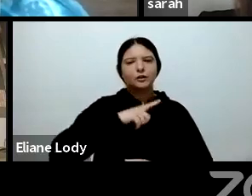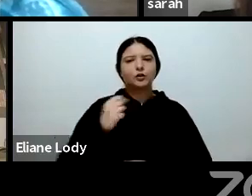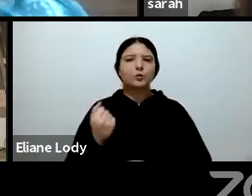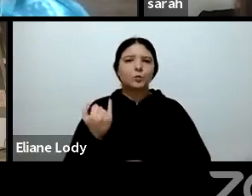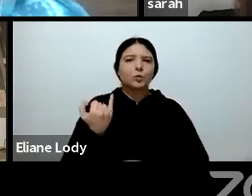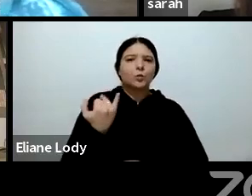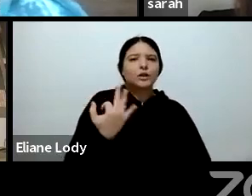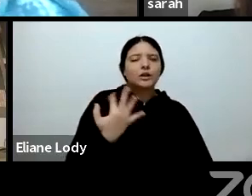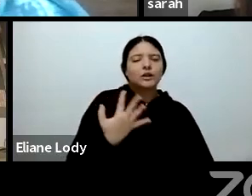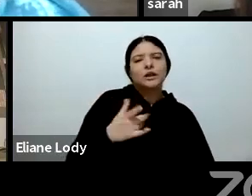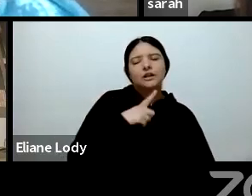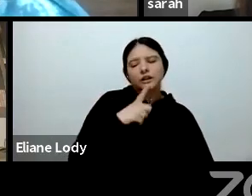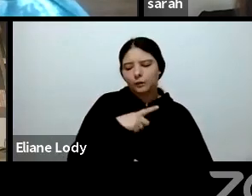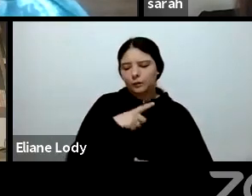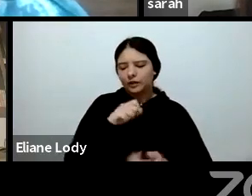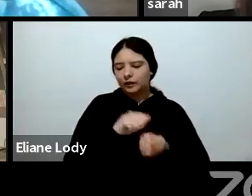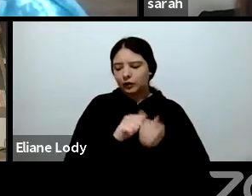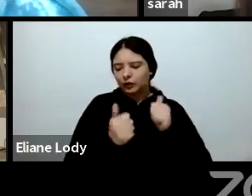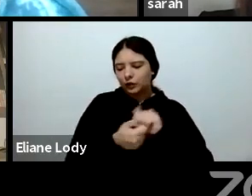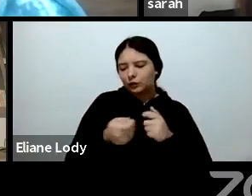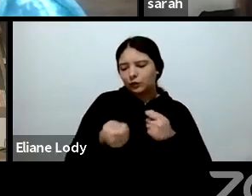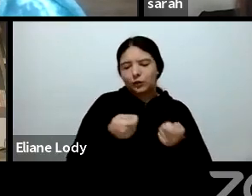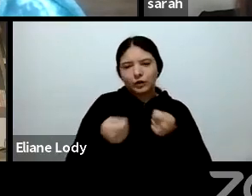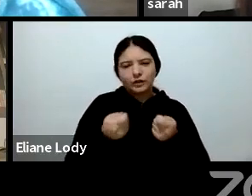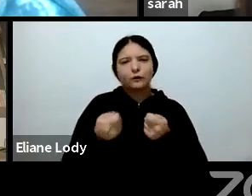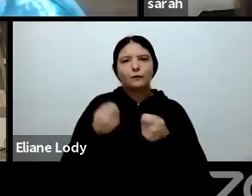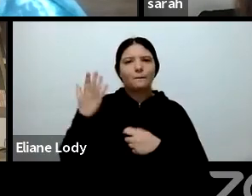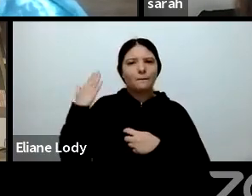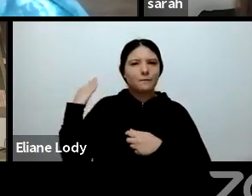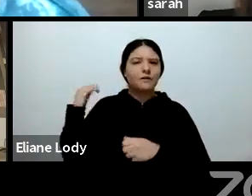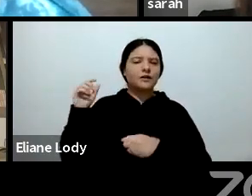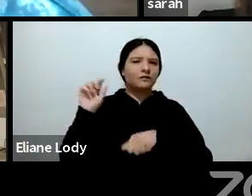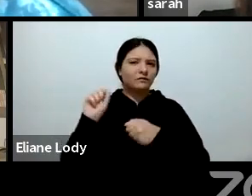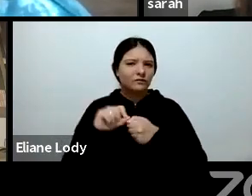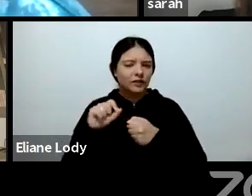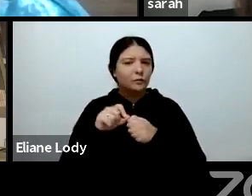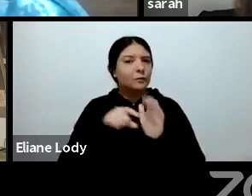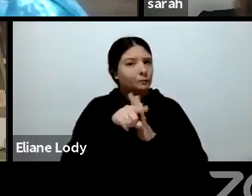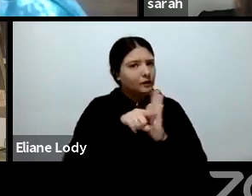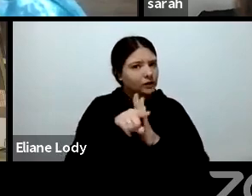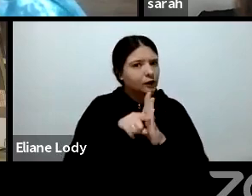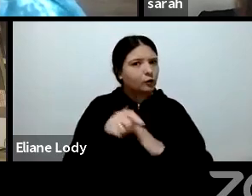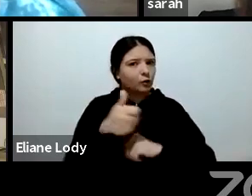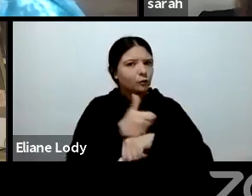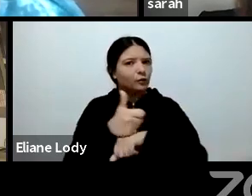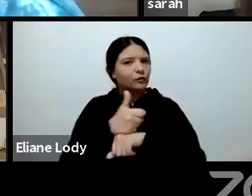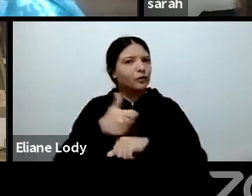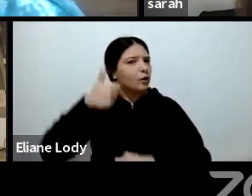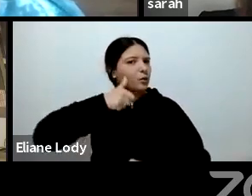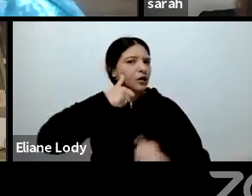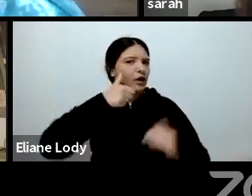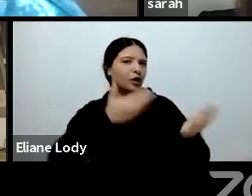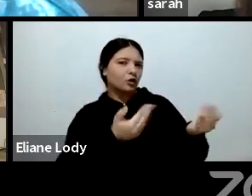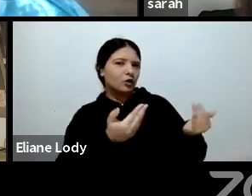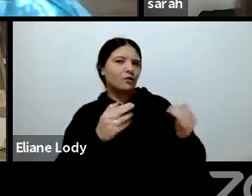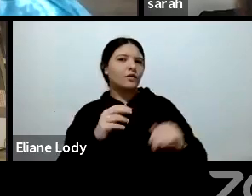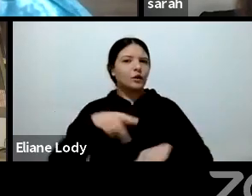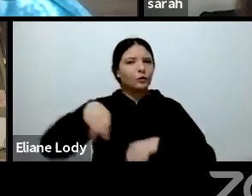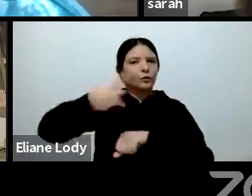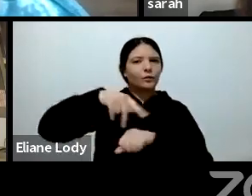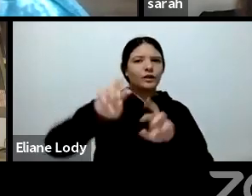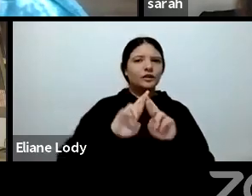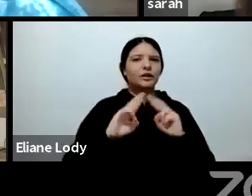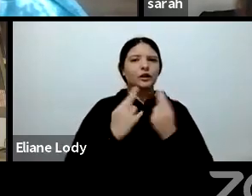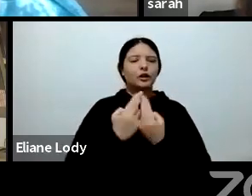uma articulação, né, que foi feita por uma grande pesquisadora jovem do Reino Unido, que é a Anneliese